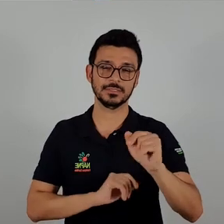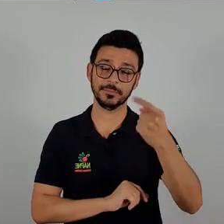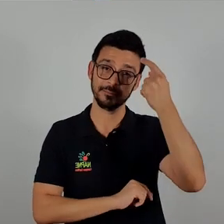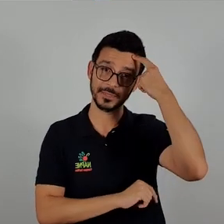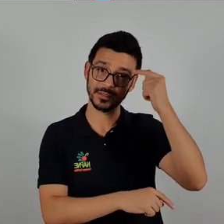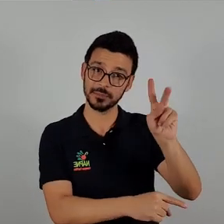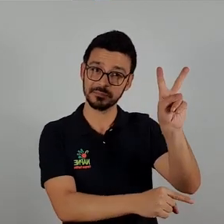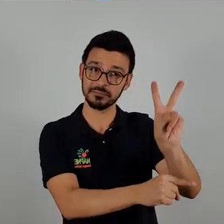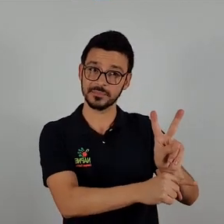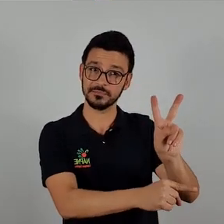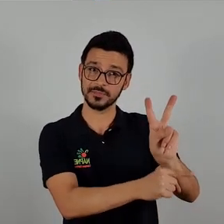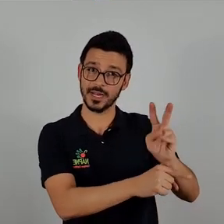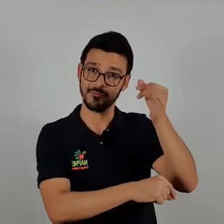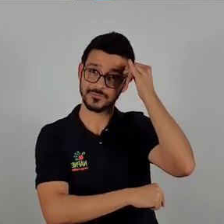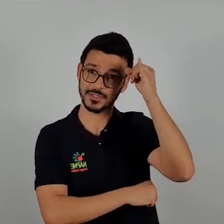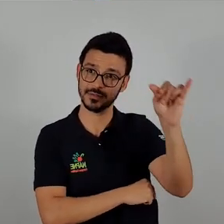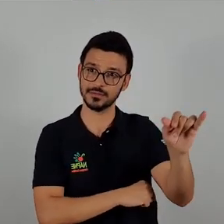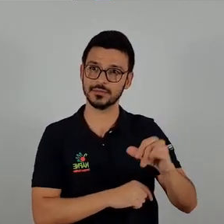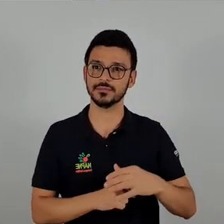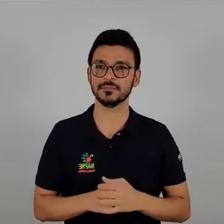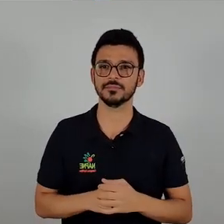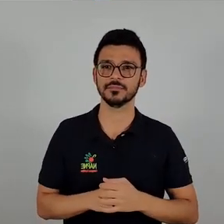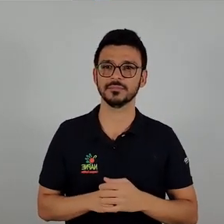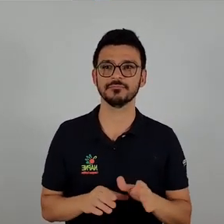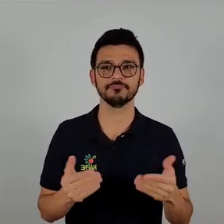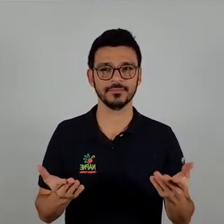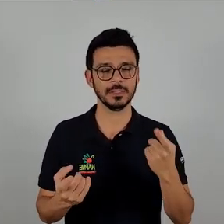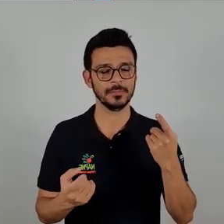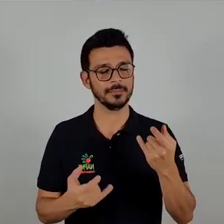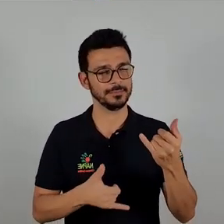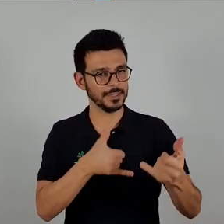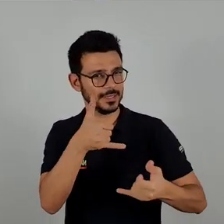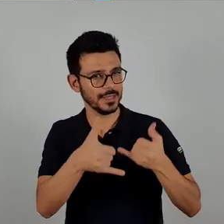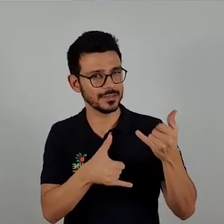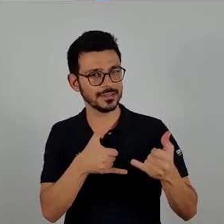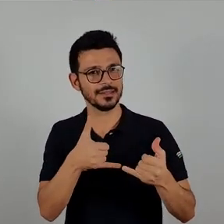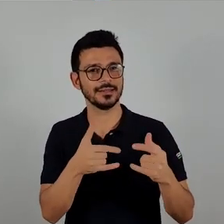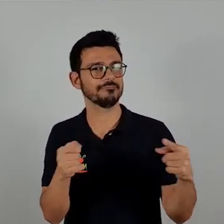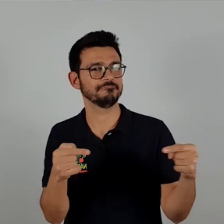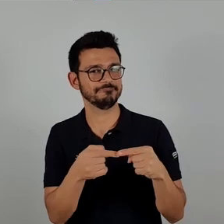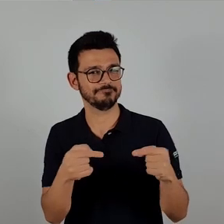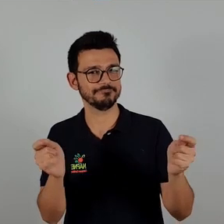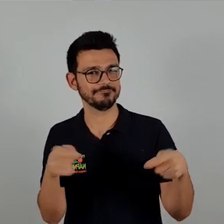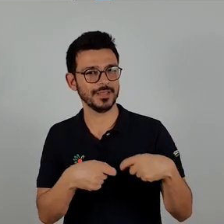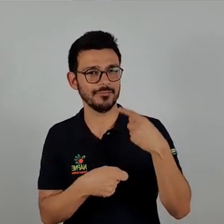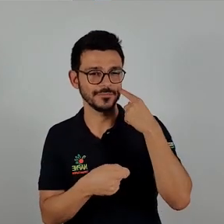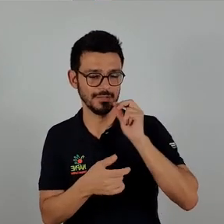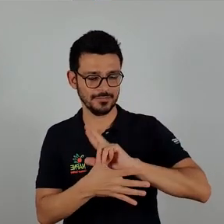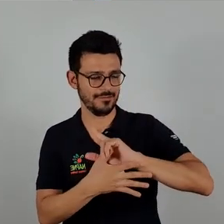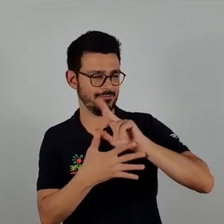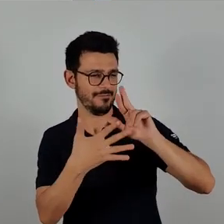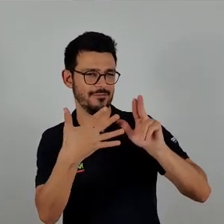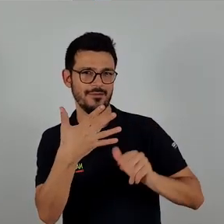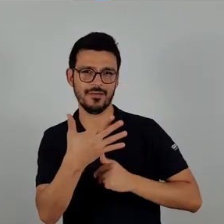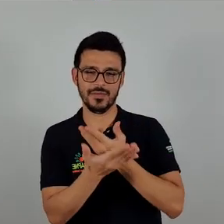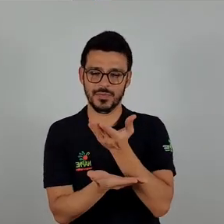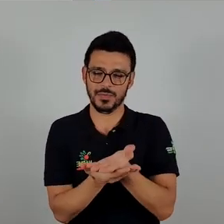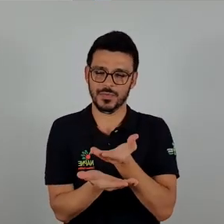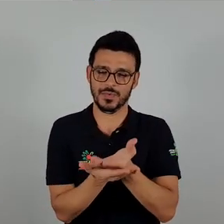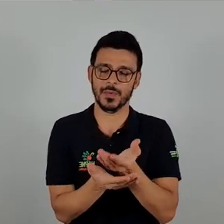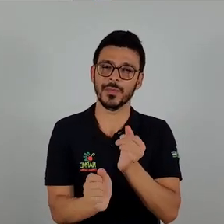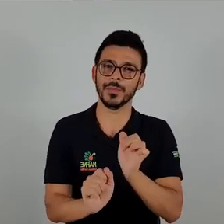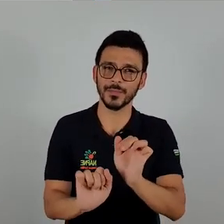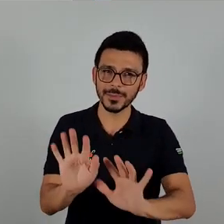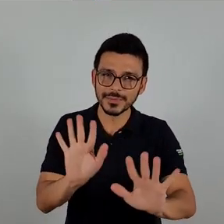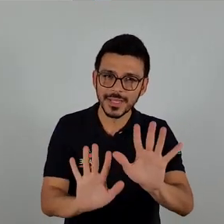as ervas, limpa-se, prepara, seca e corta corretamente, faz a decocção ou a extração, esses